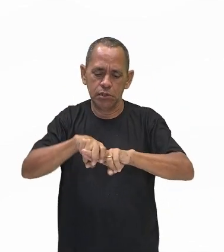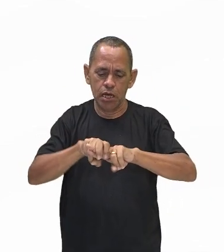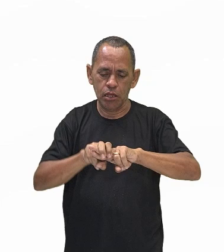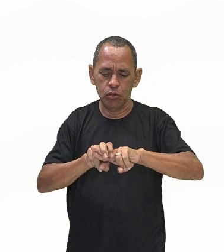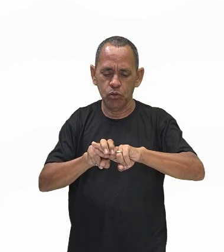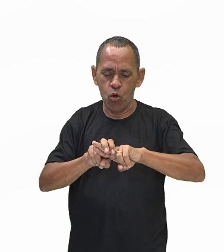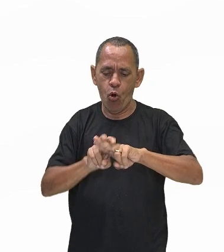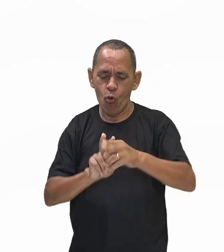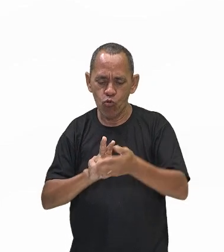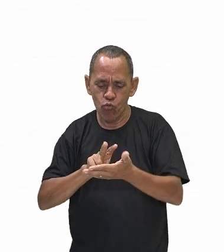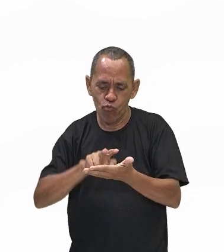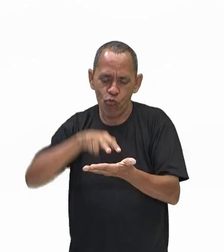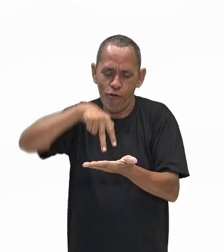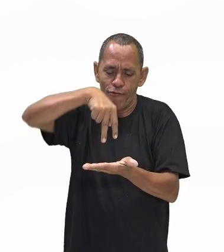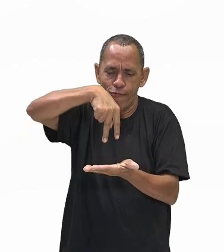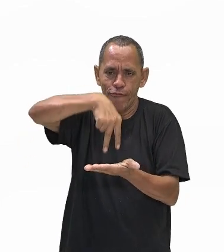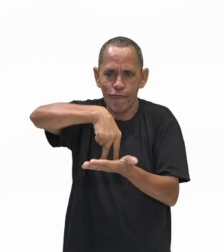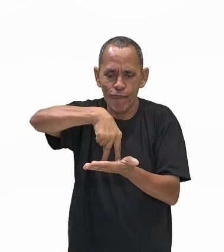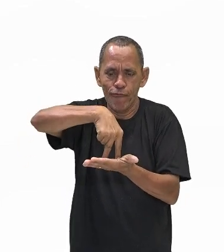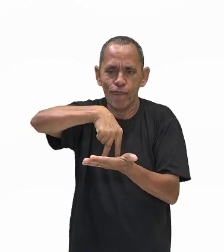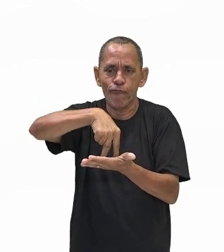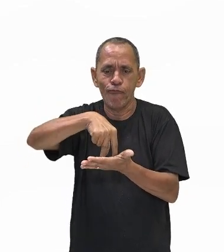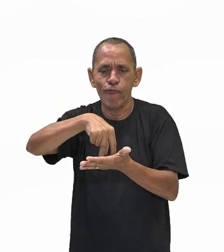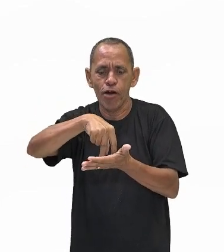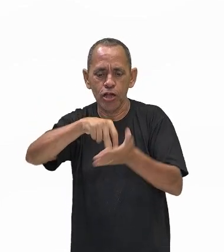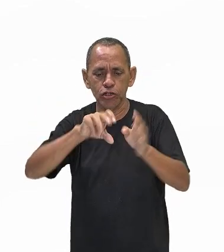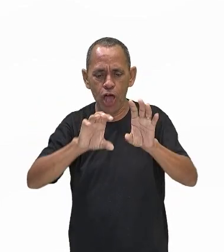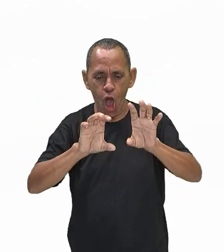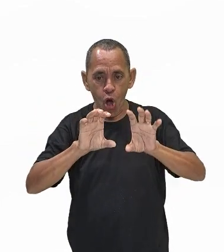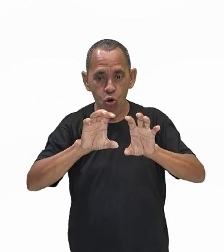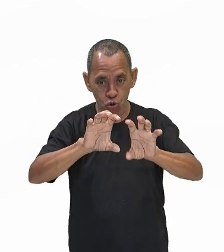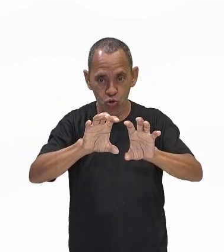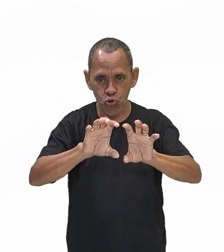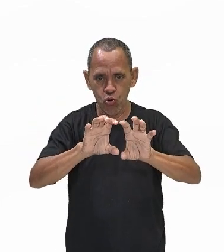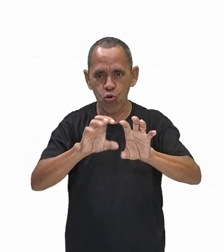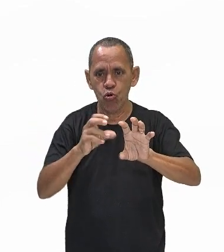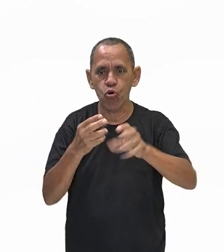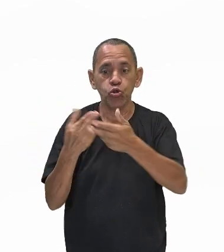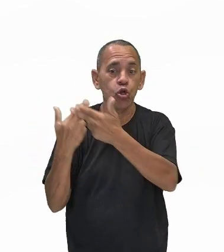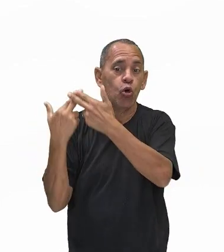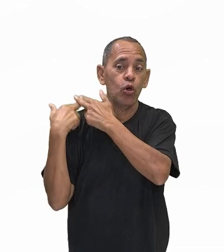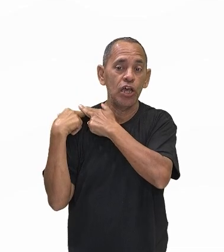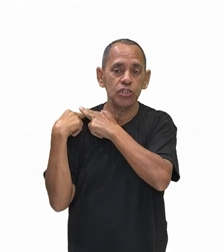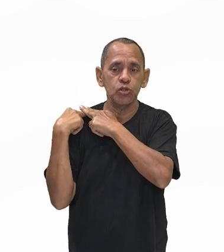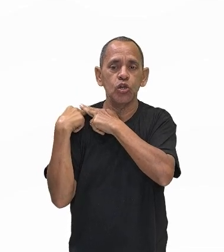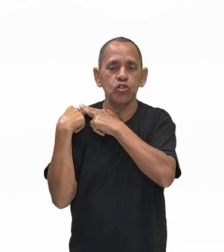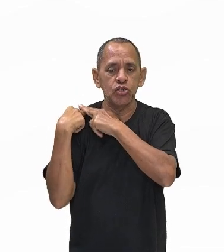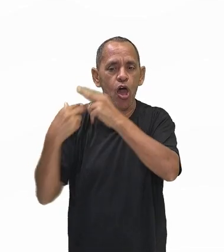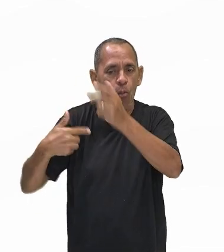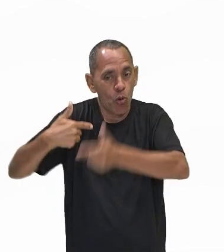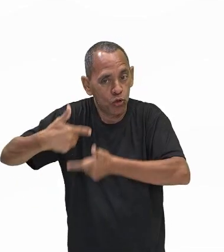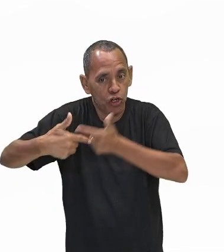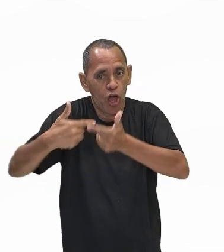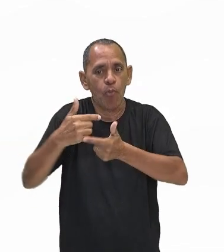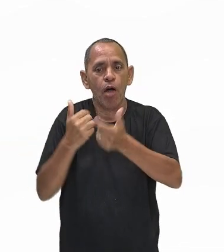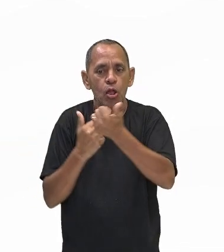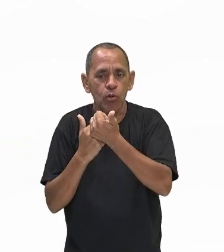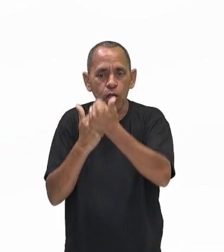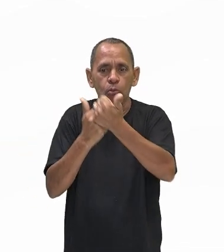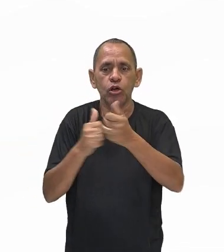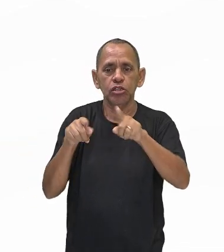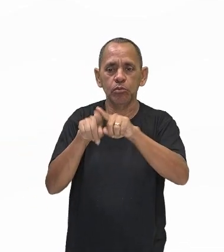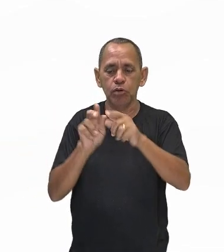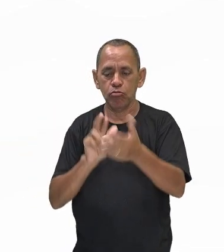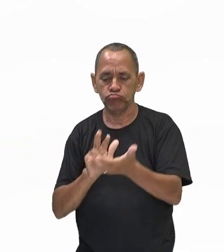aí para você se levantar e conseguir se manter eh em pé né o a os músculos da